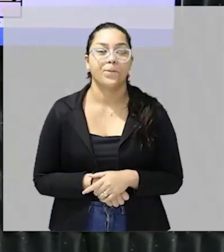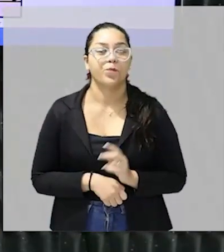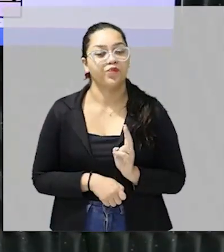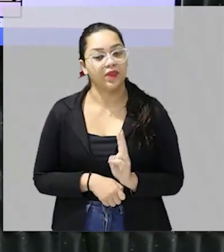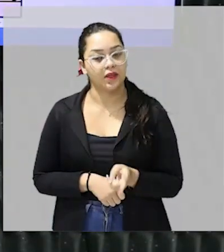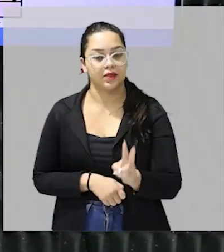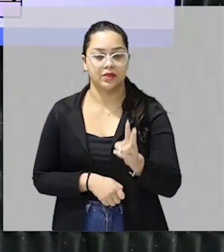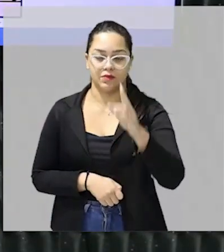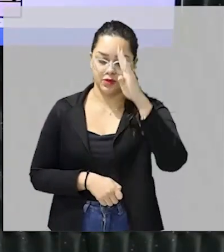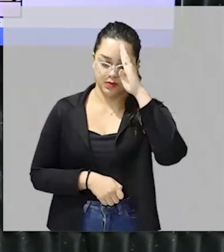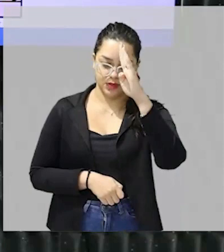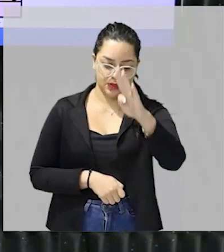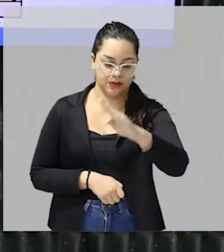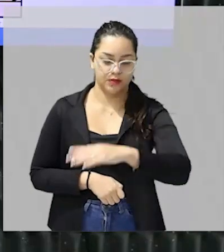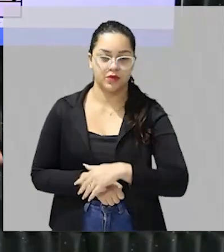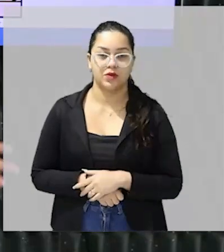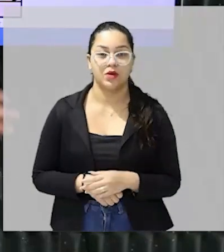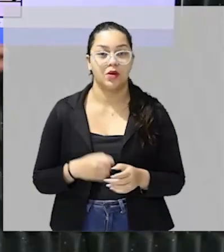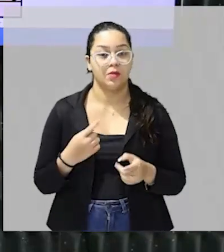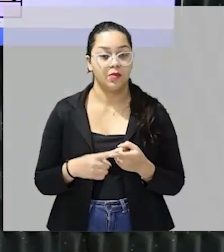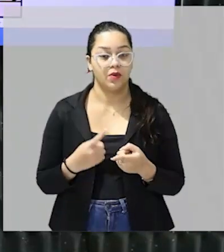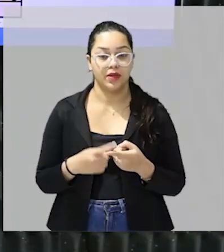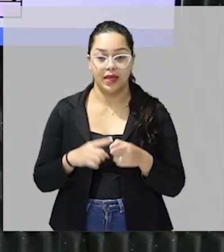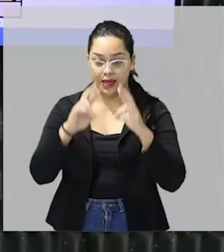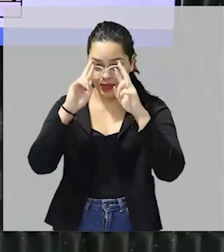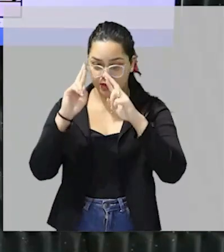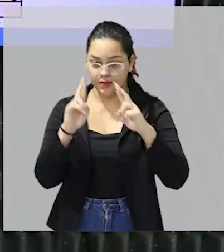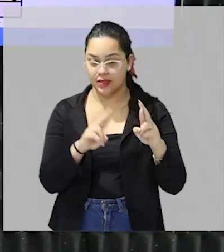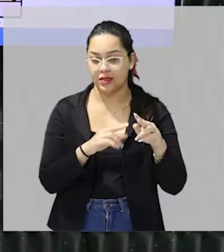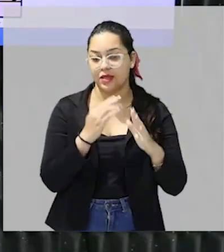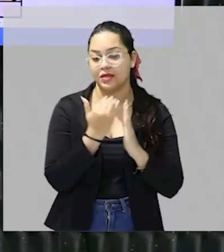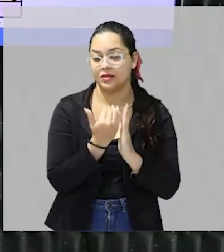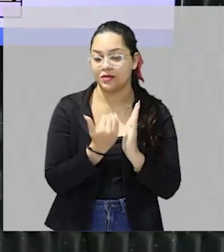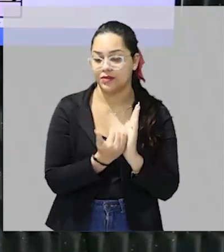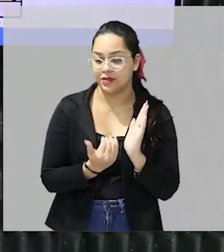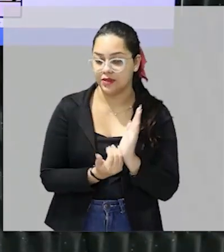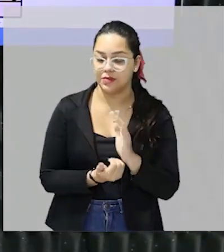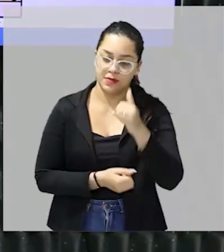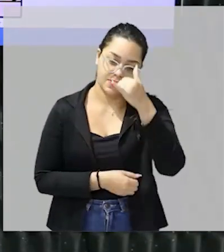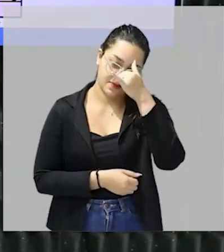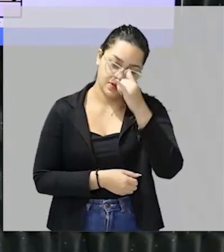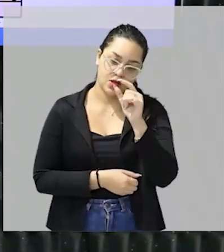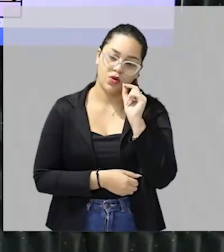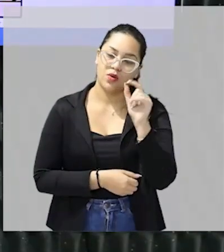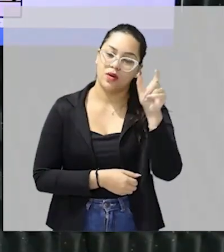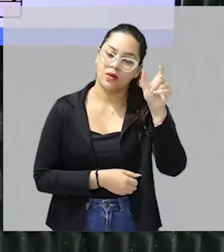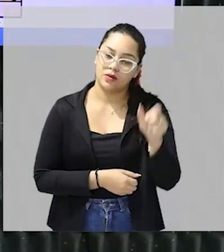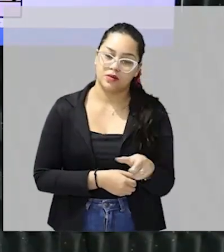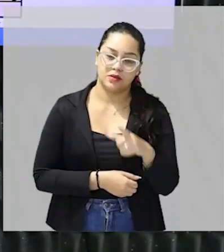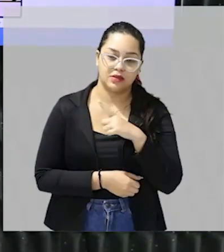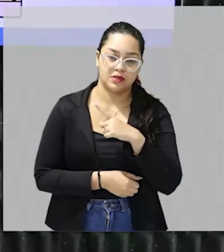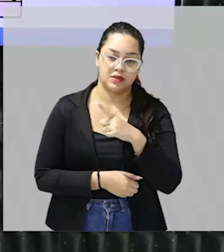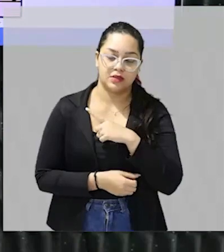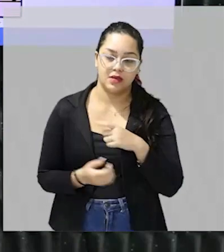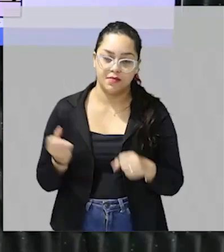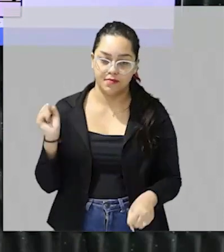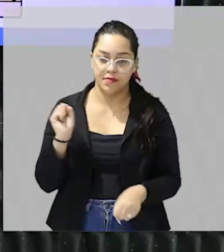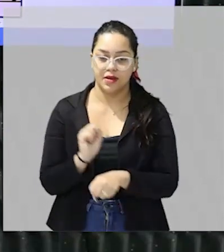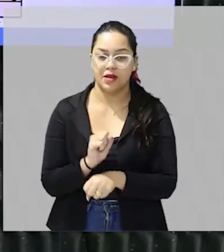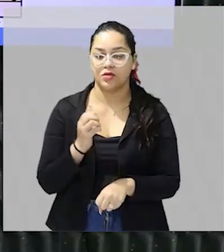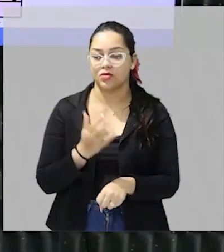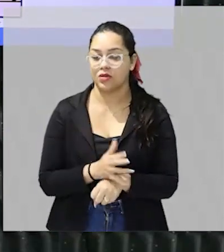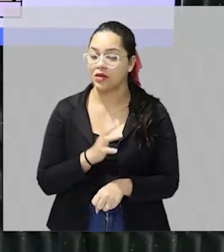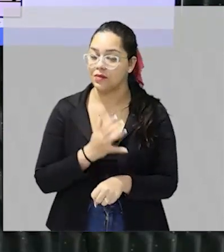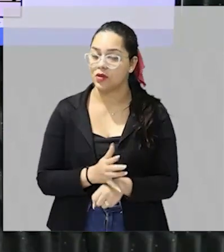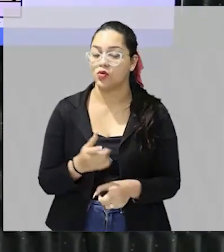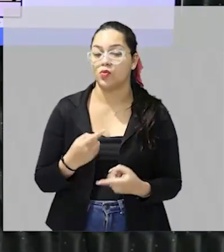sempre esses princípios. Porque respeitando esses princípios, evitará que o indivíduo tenha a interrupção desse treinamento, por